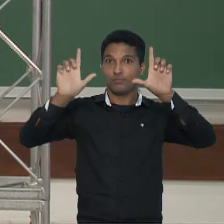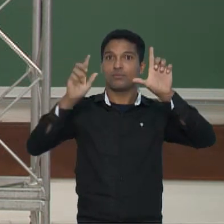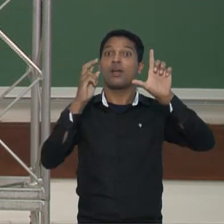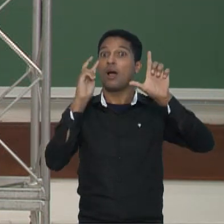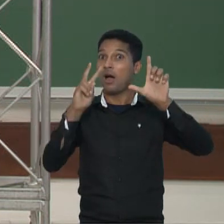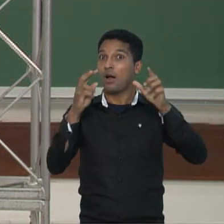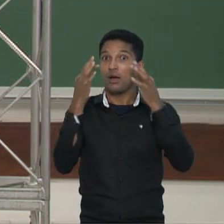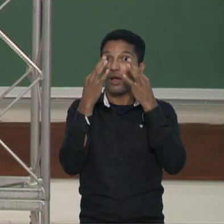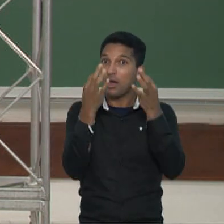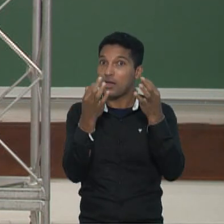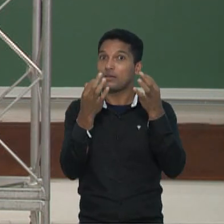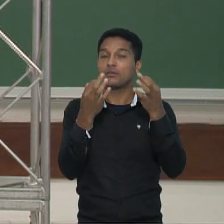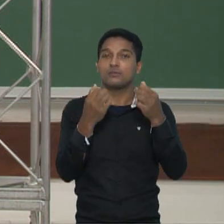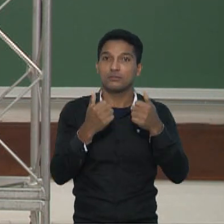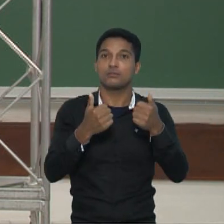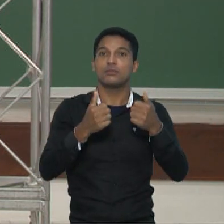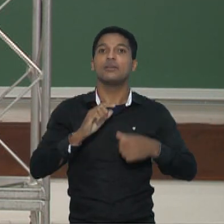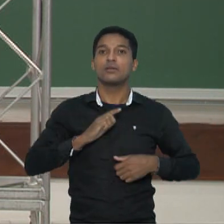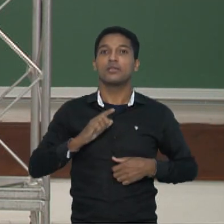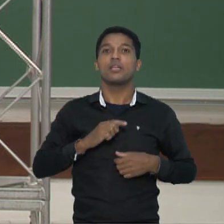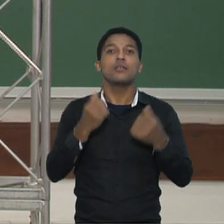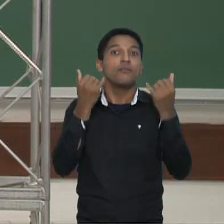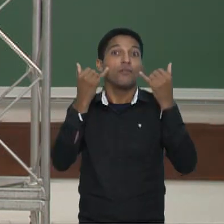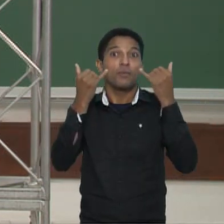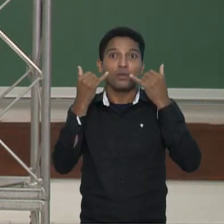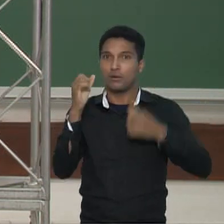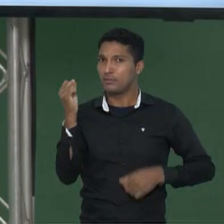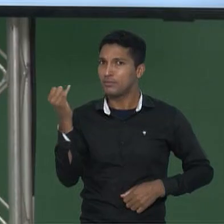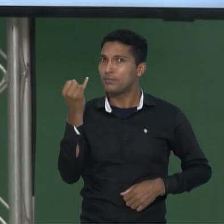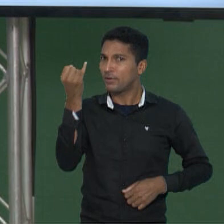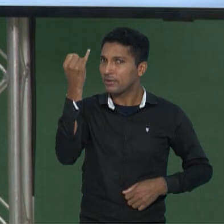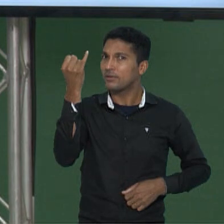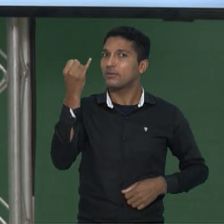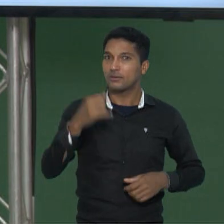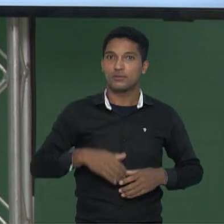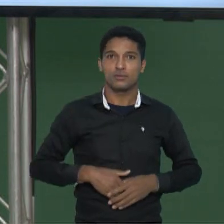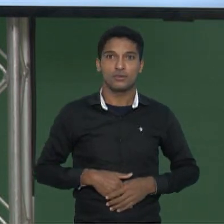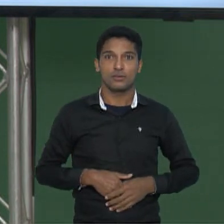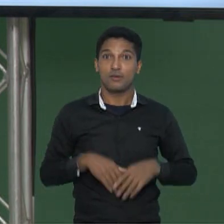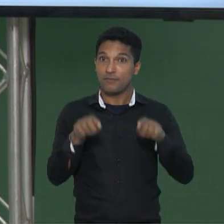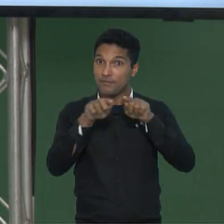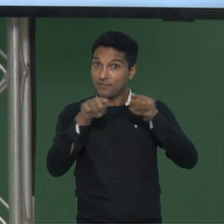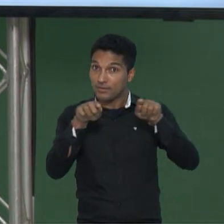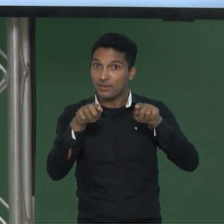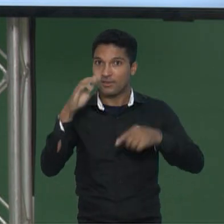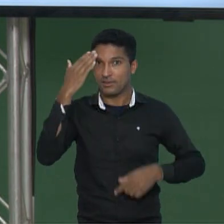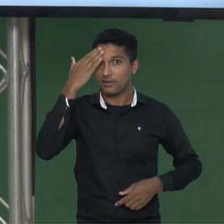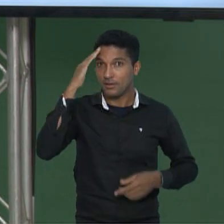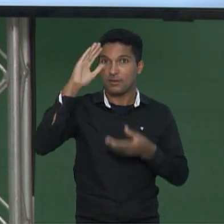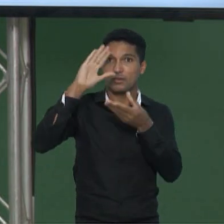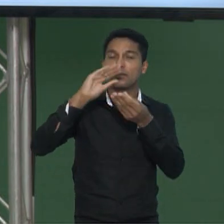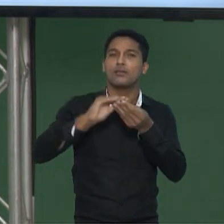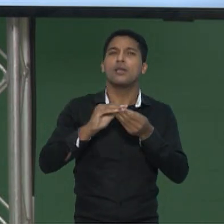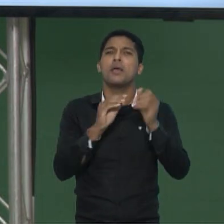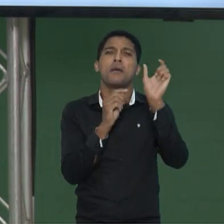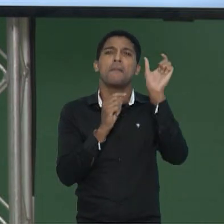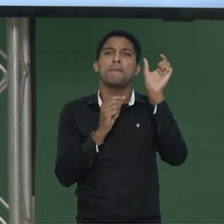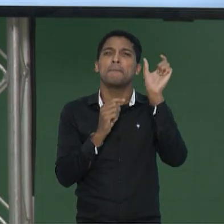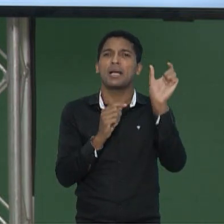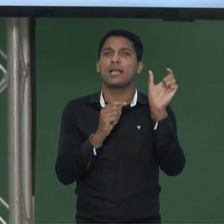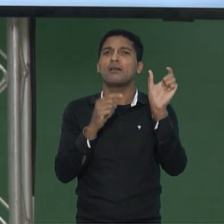atenção. Algumas informações importantes para que a gente entenda o que são aquelas palavrinhas que